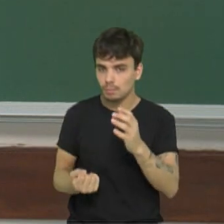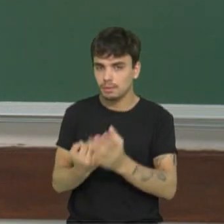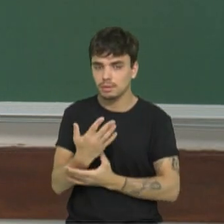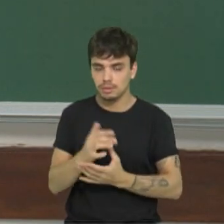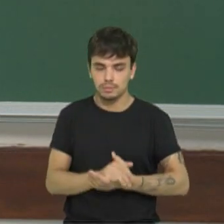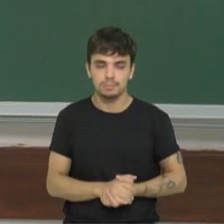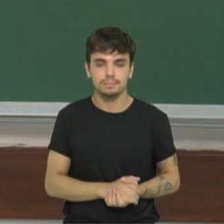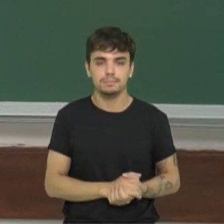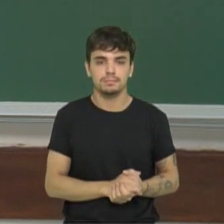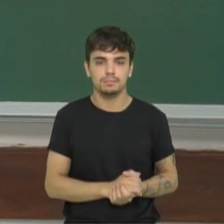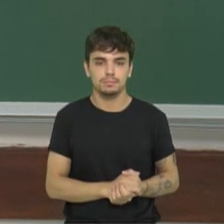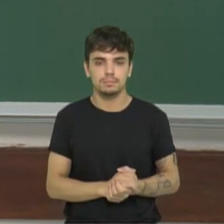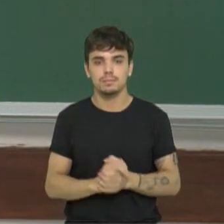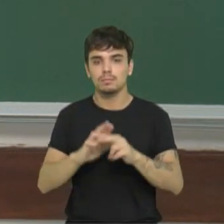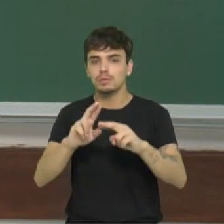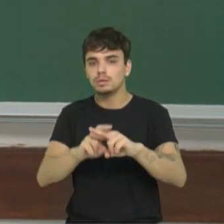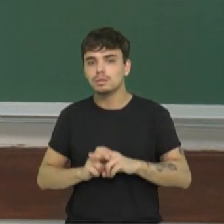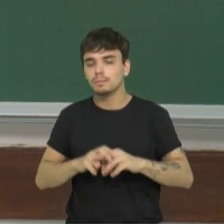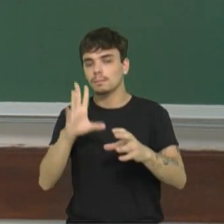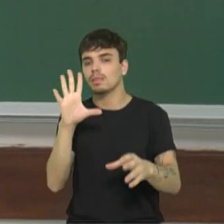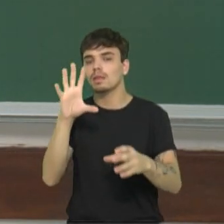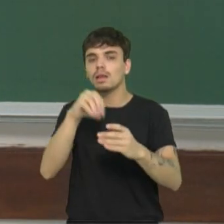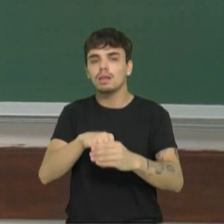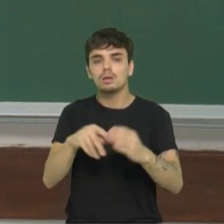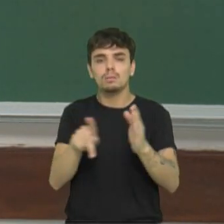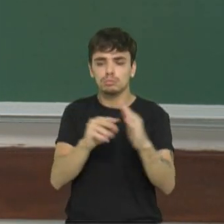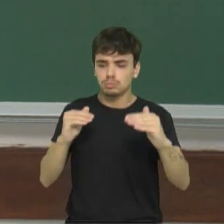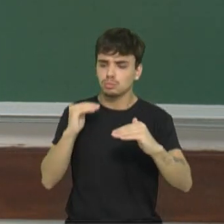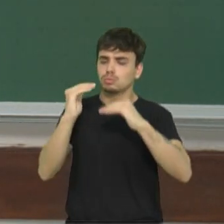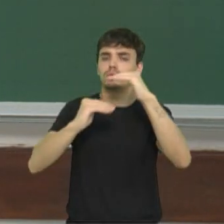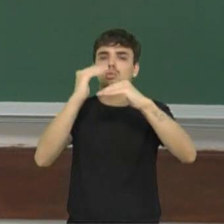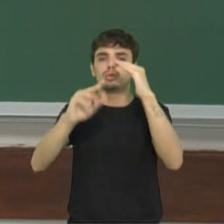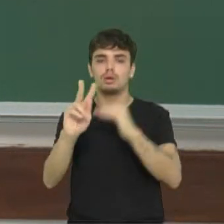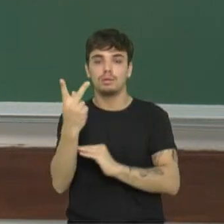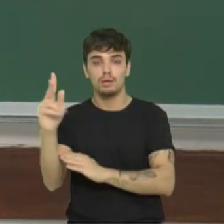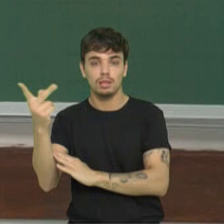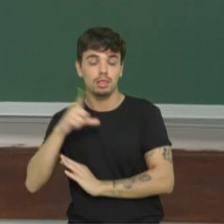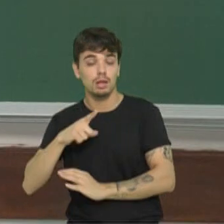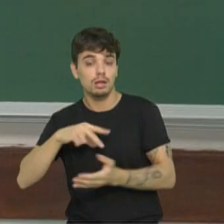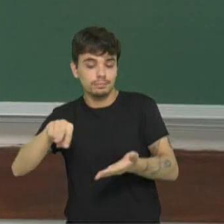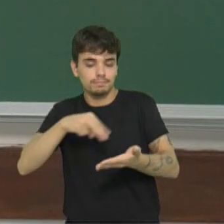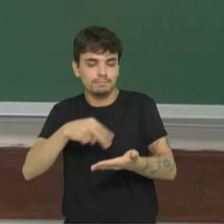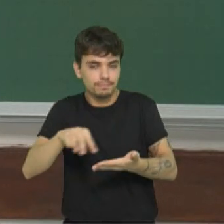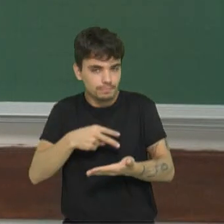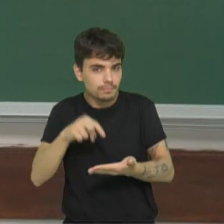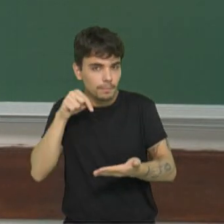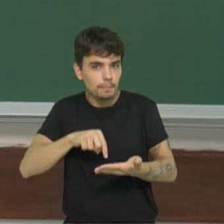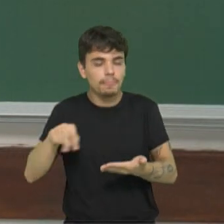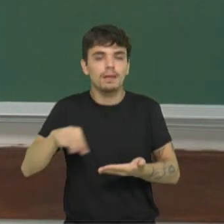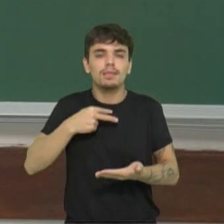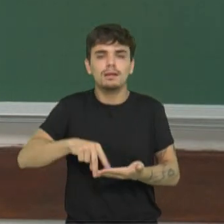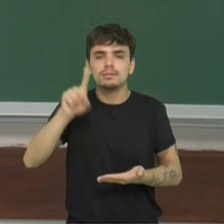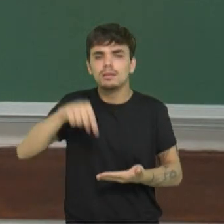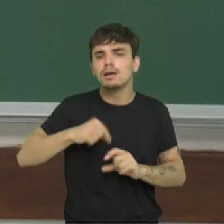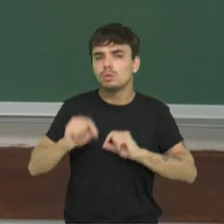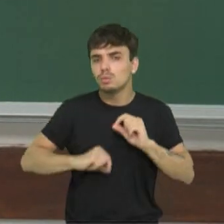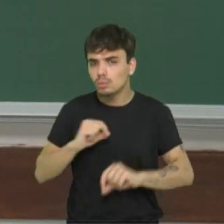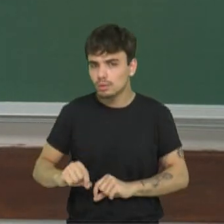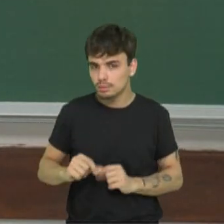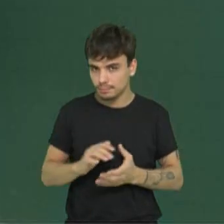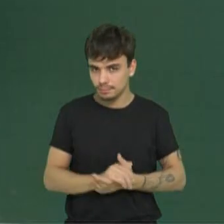Dentro desse movimento do hip hop, a gente tem a dança, né? A dança é